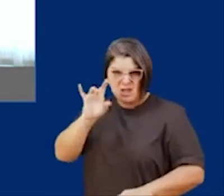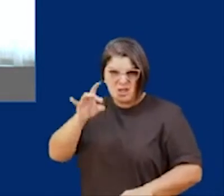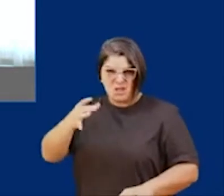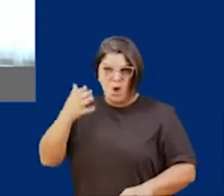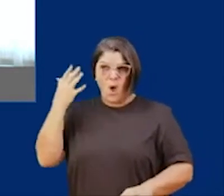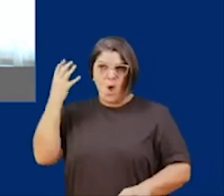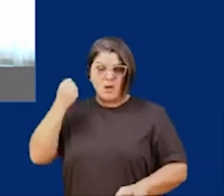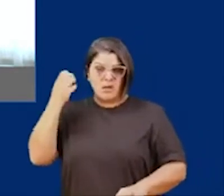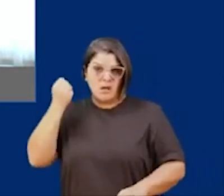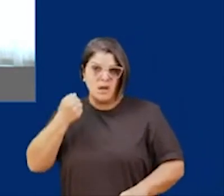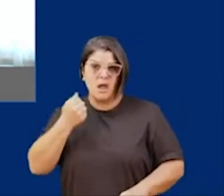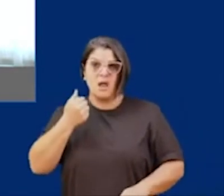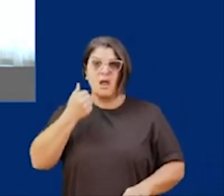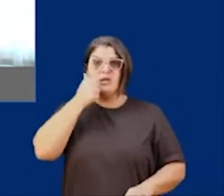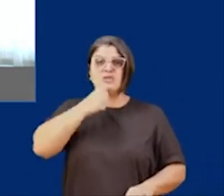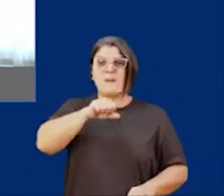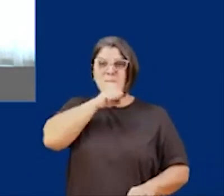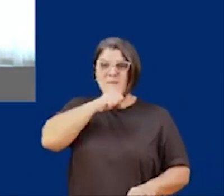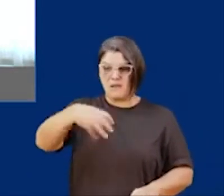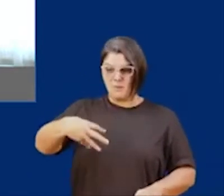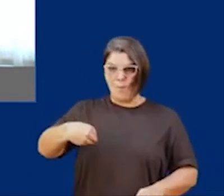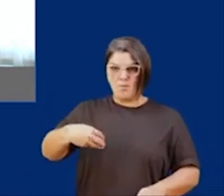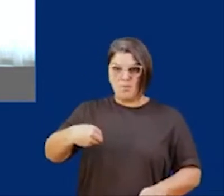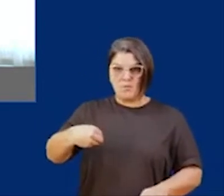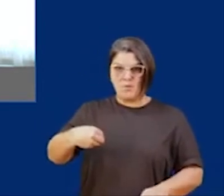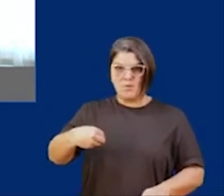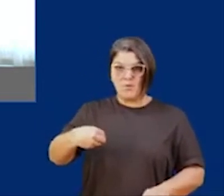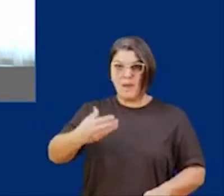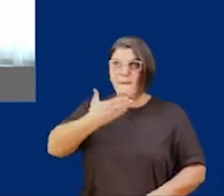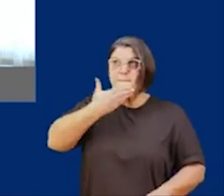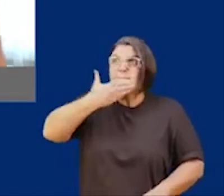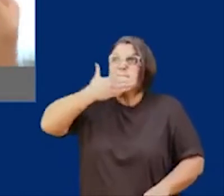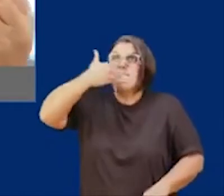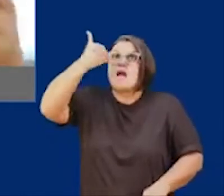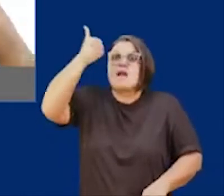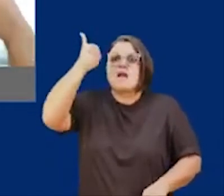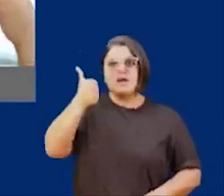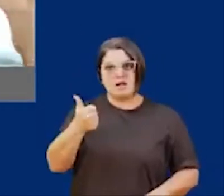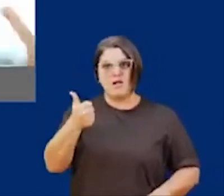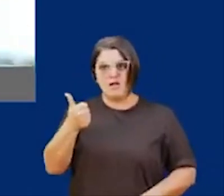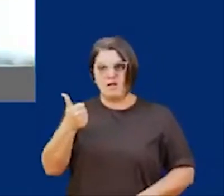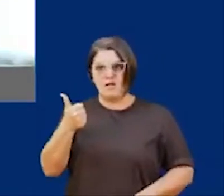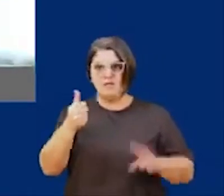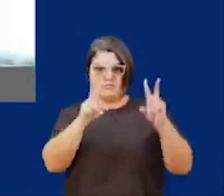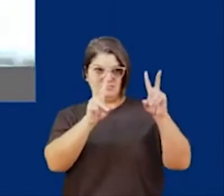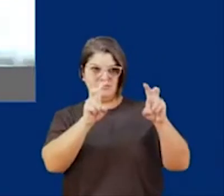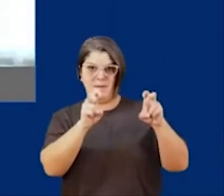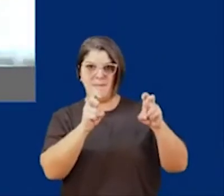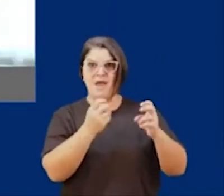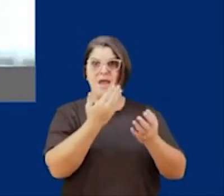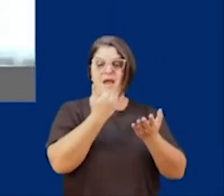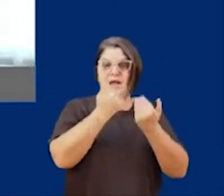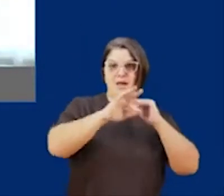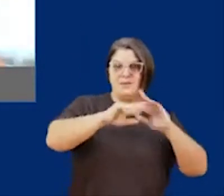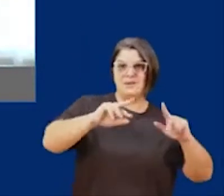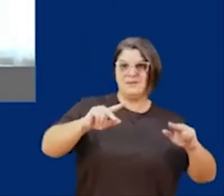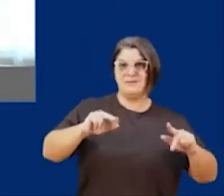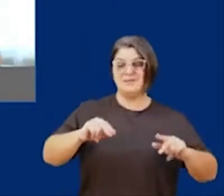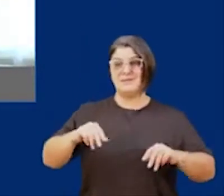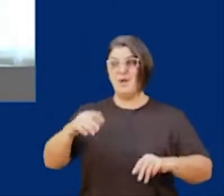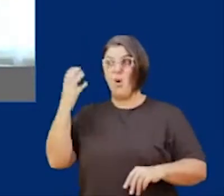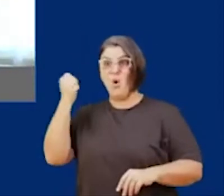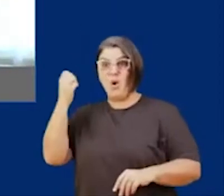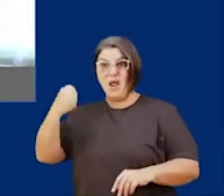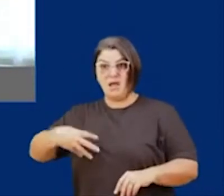leite materno em termos de alimentação, e não é só alimentação, né, é todo isso, o mais que o leite materno traz, né, e não